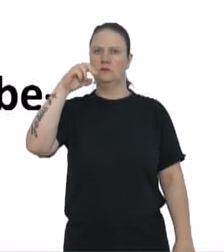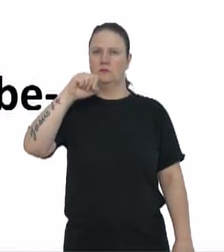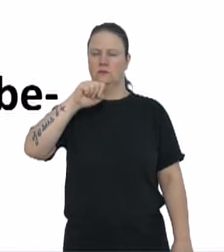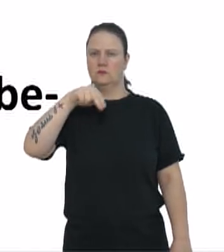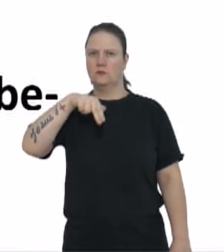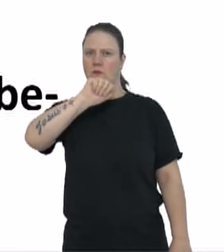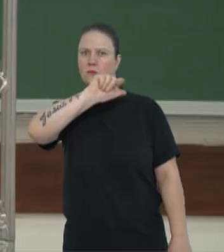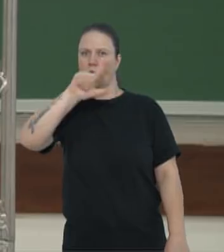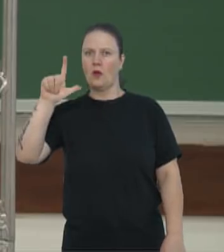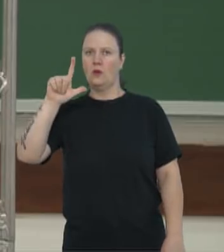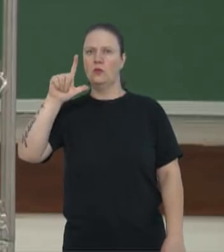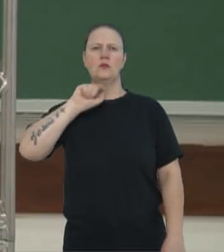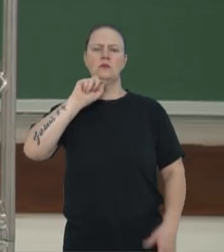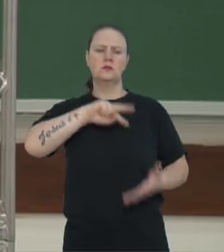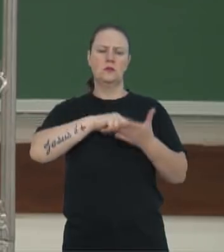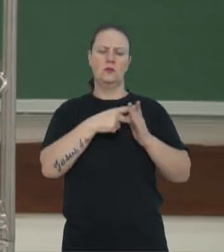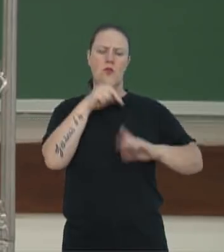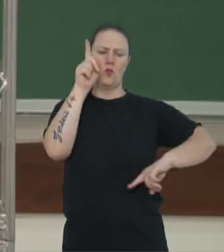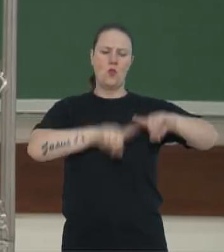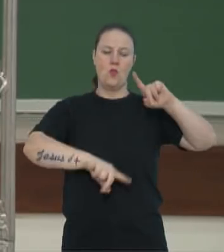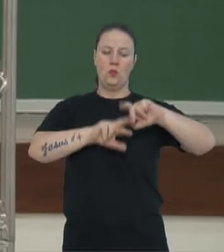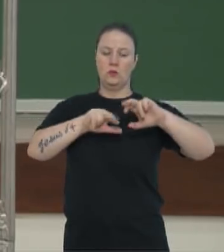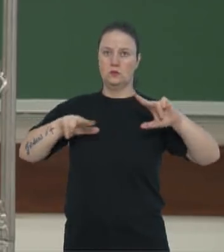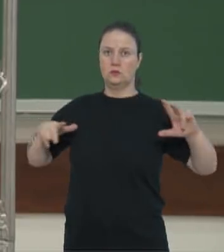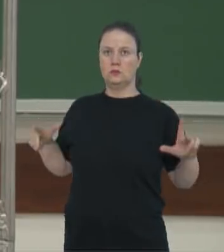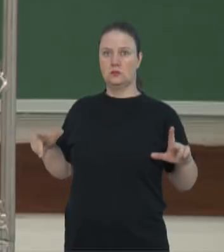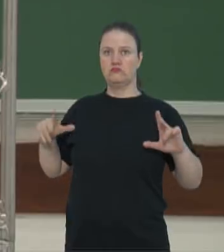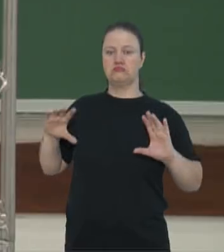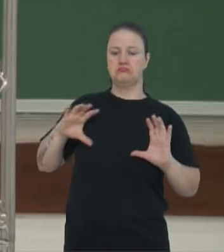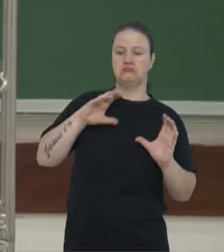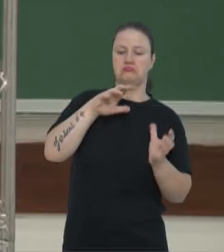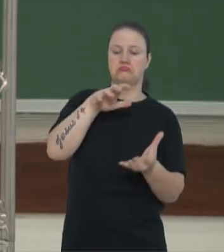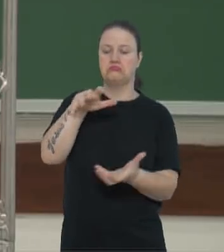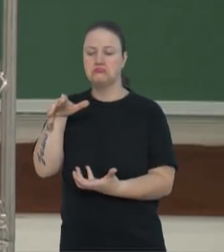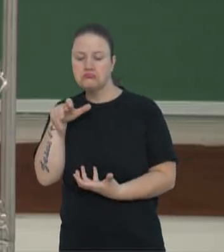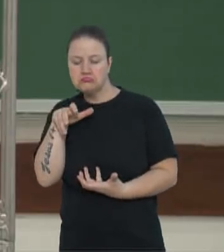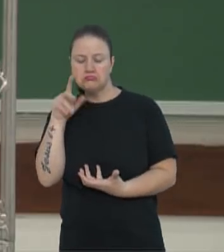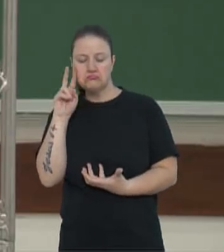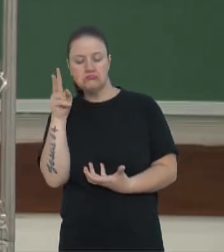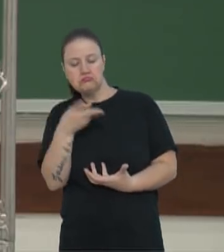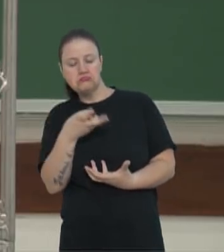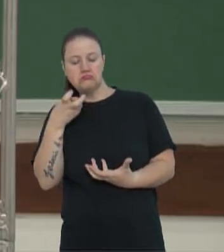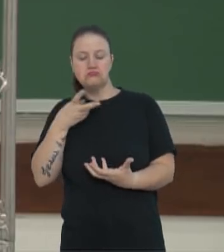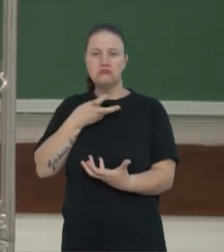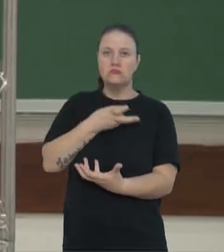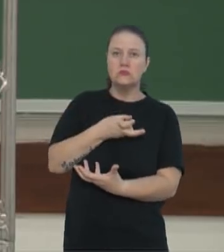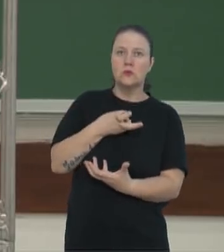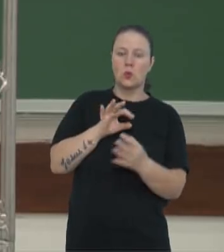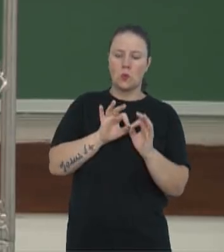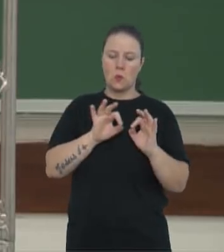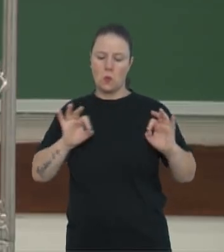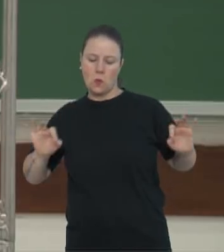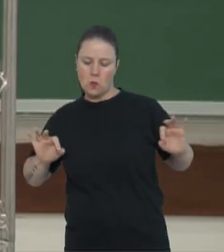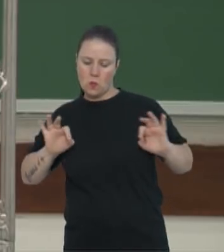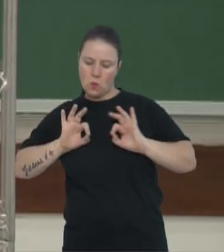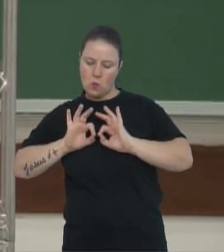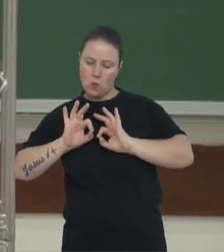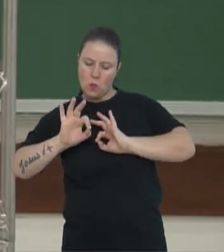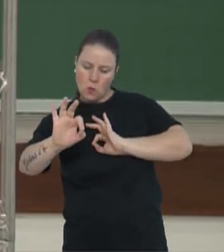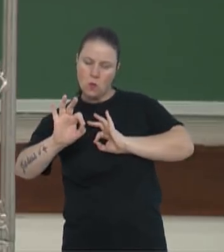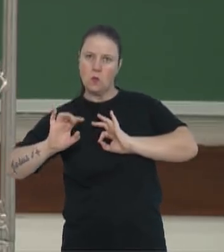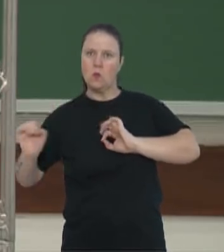objetos que estão no mundo, né? Que a arte utiliza pensando em largura, altura